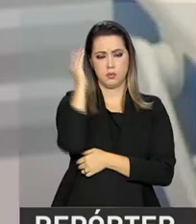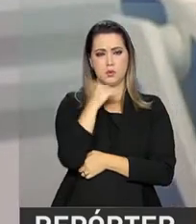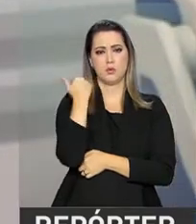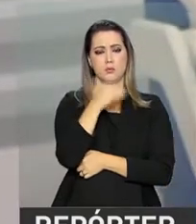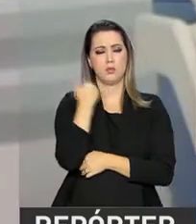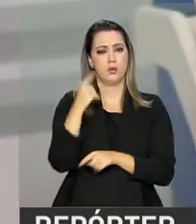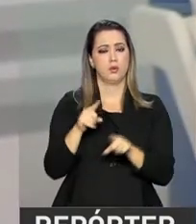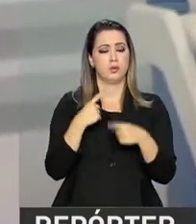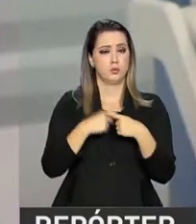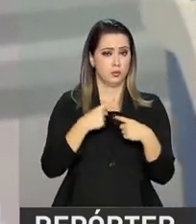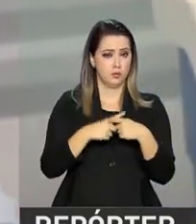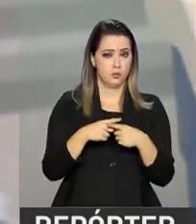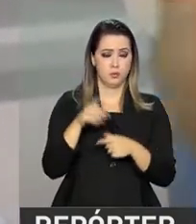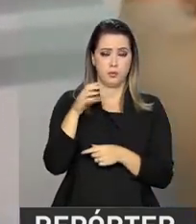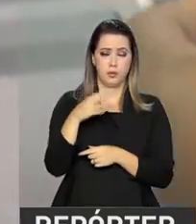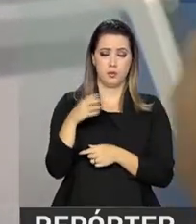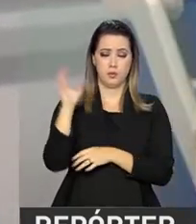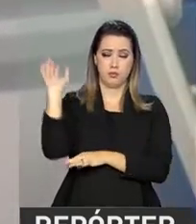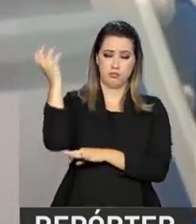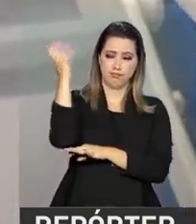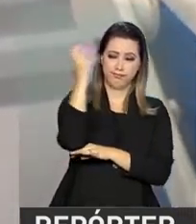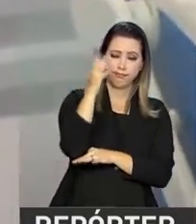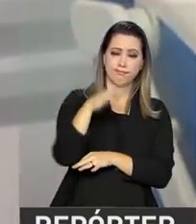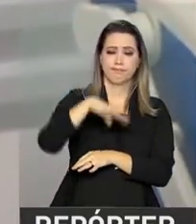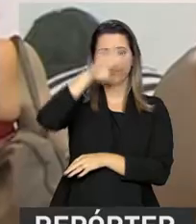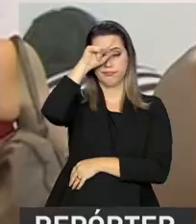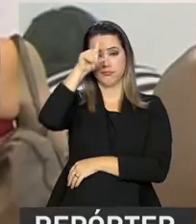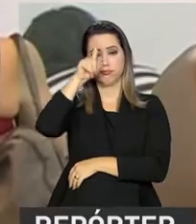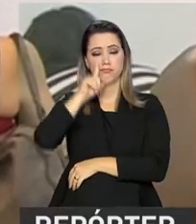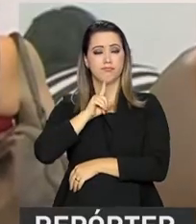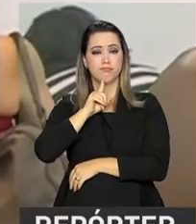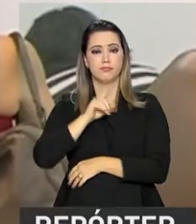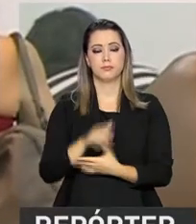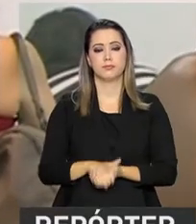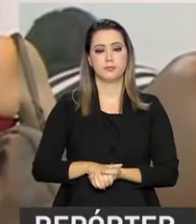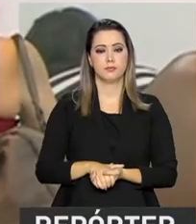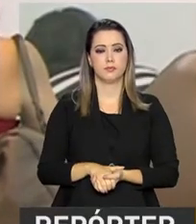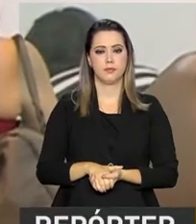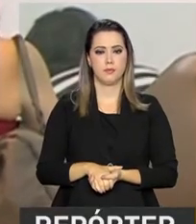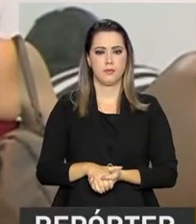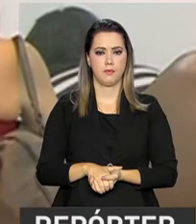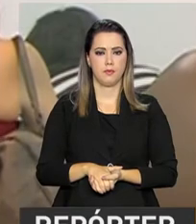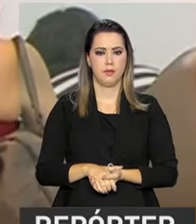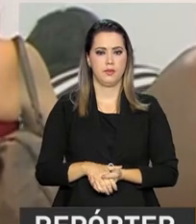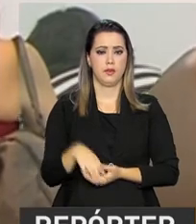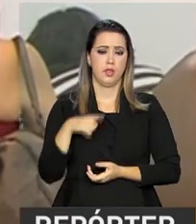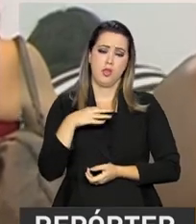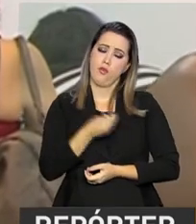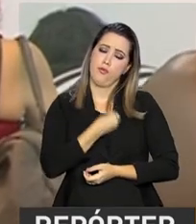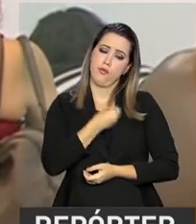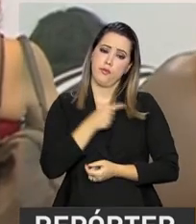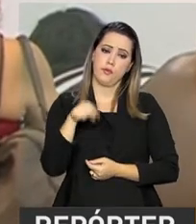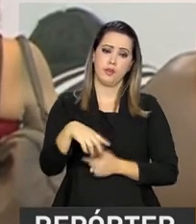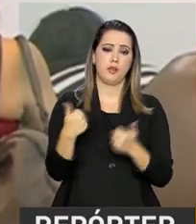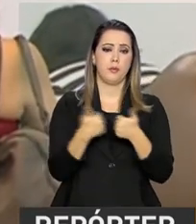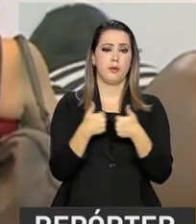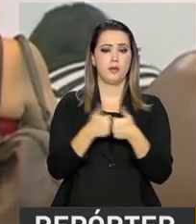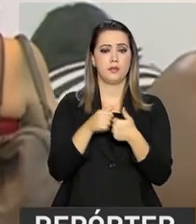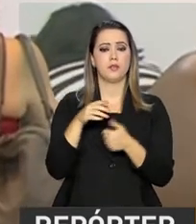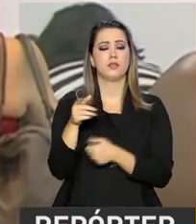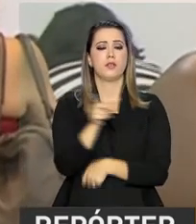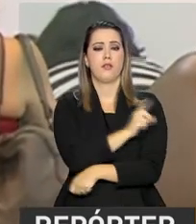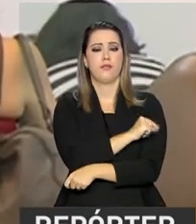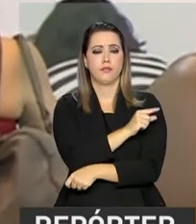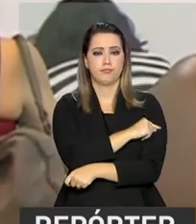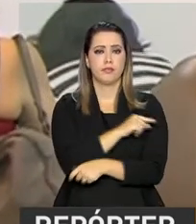causadas pelo tipo silvestre da febre amarela é o morto meia renato no sumaré aí tem que tomar o que o pato